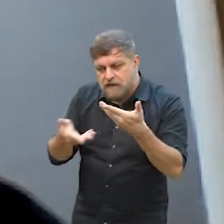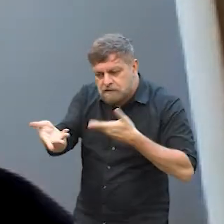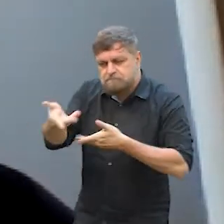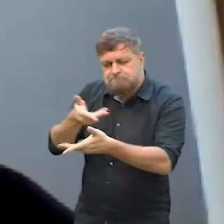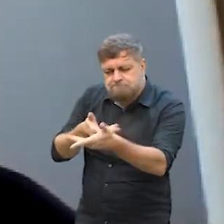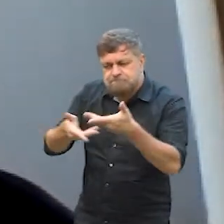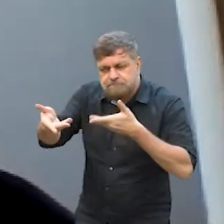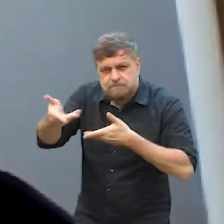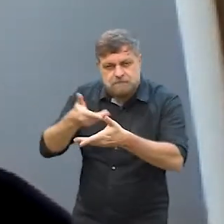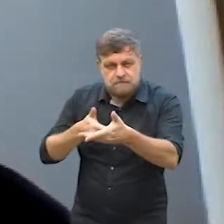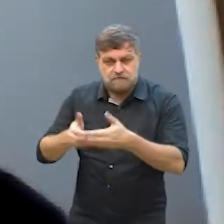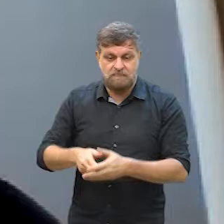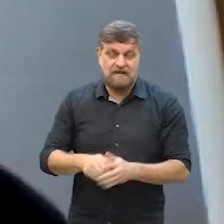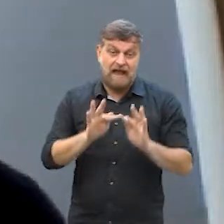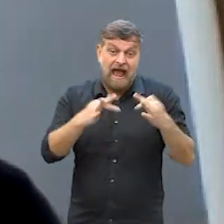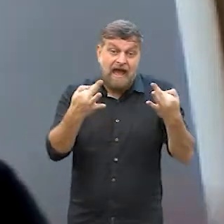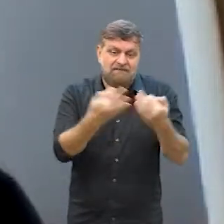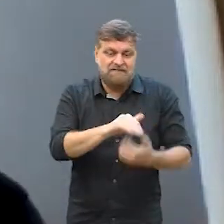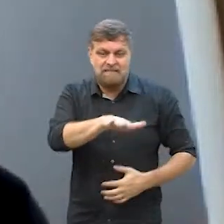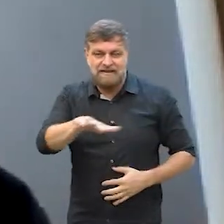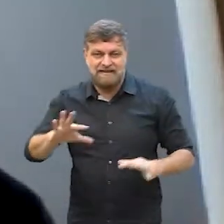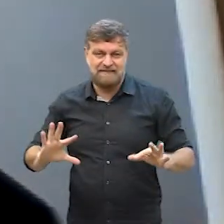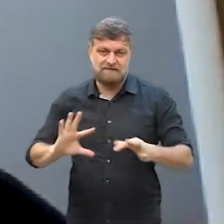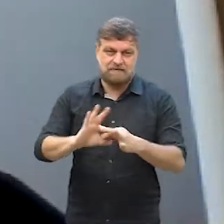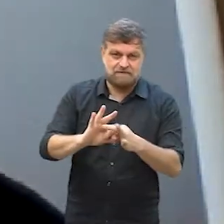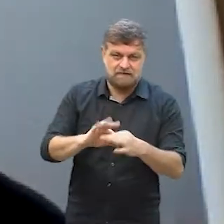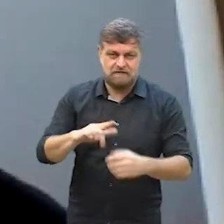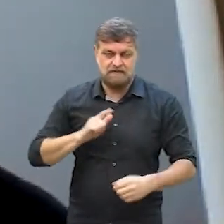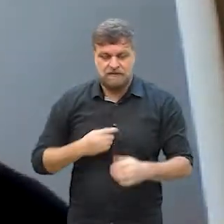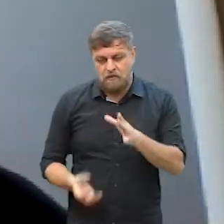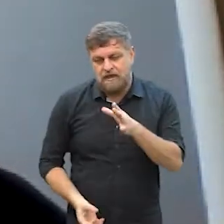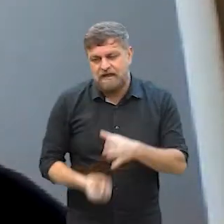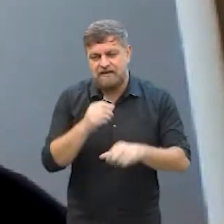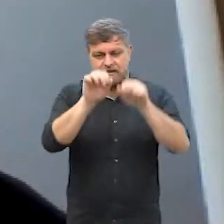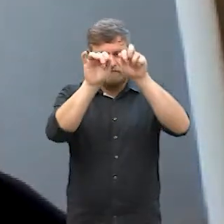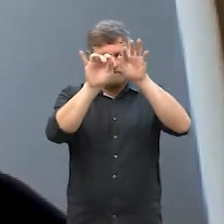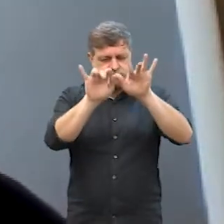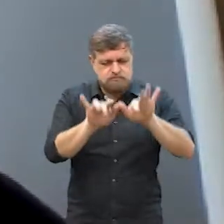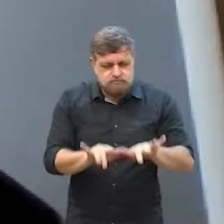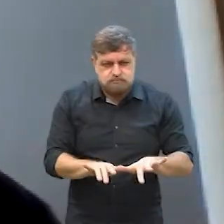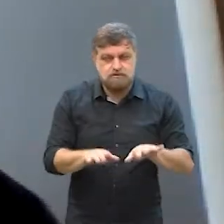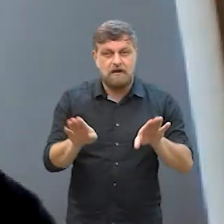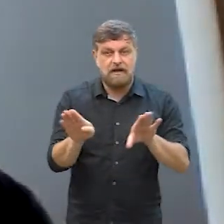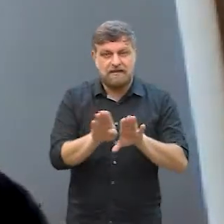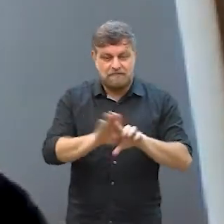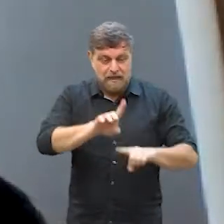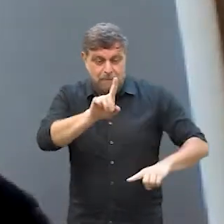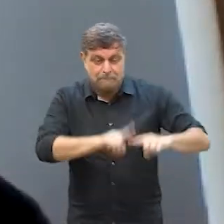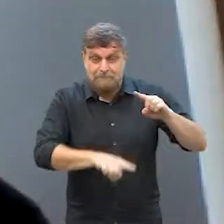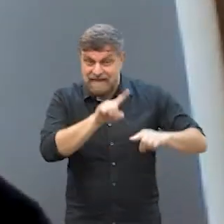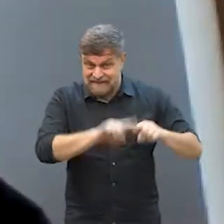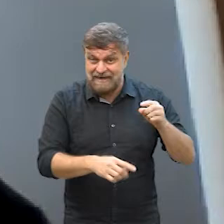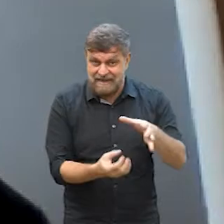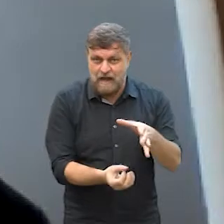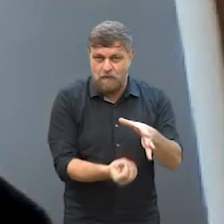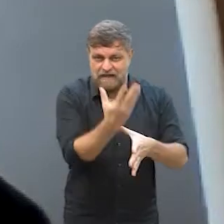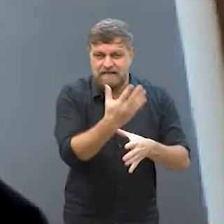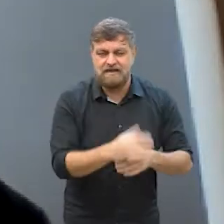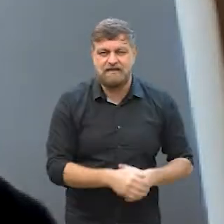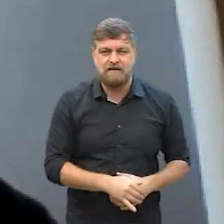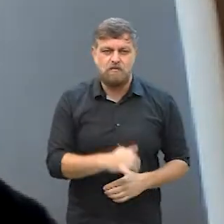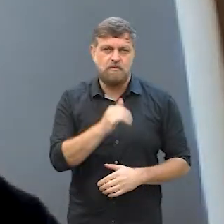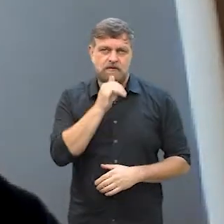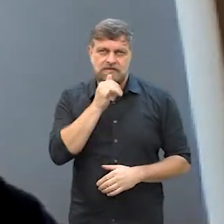né? Então eles criam aí games, programação, eles criam também produtos,